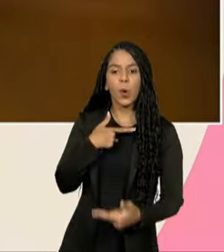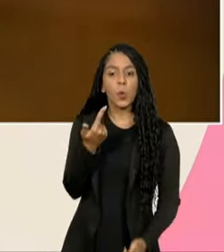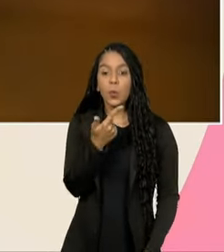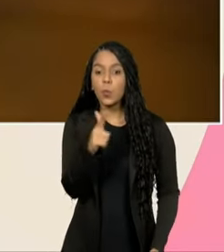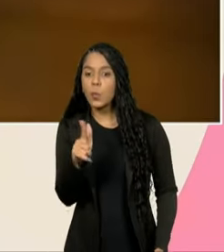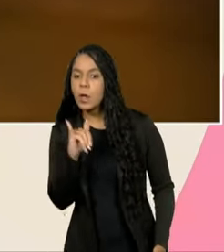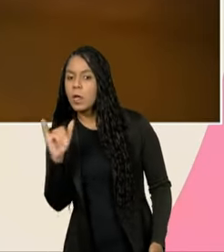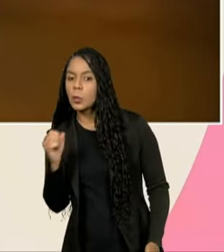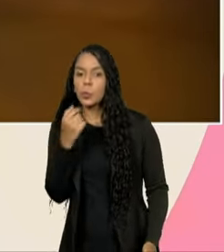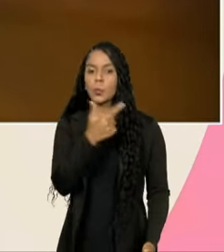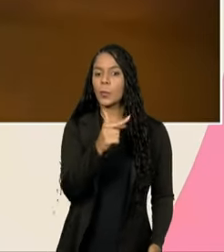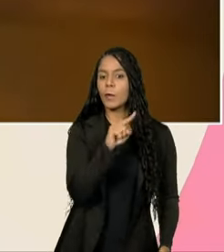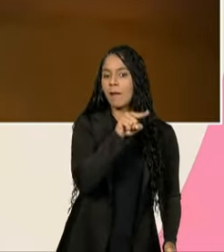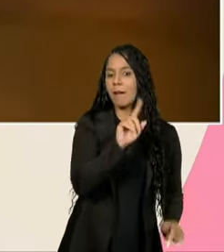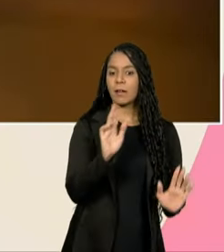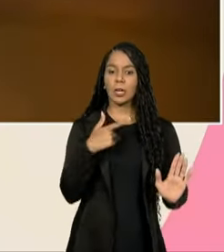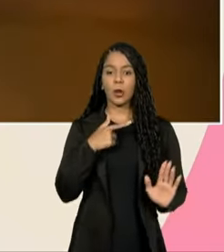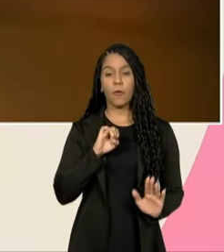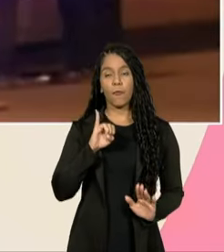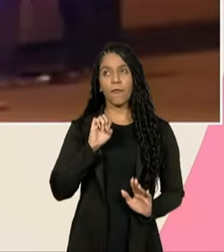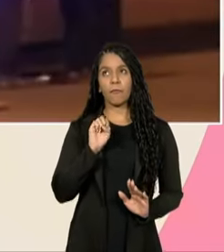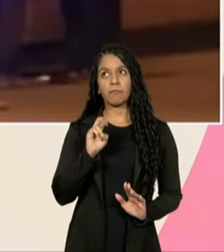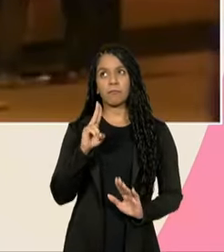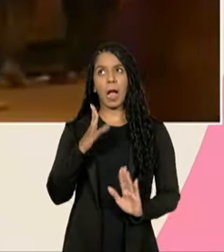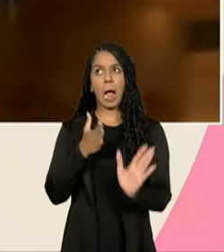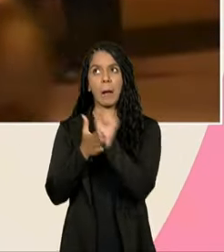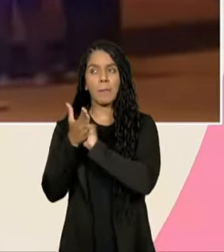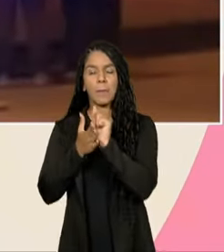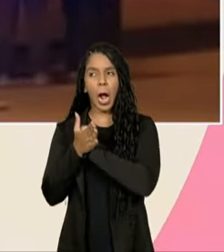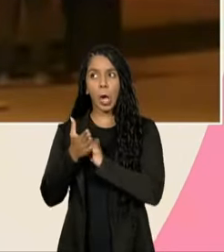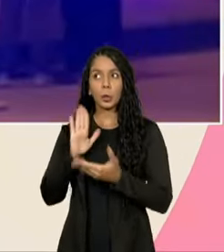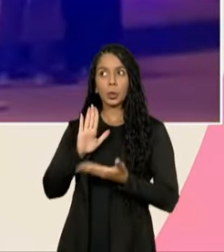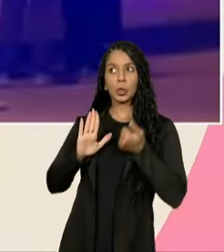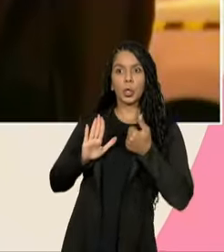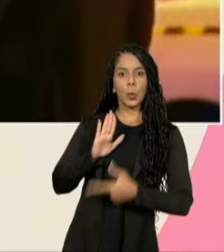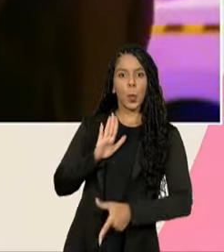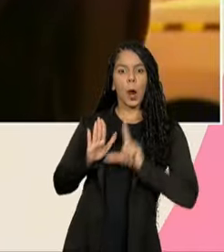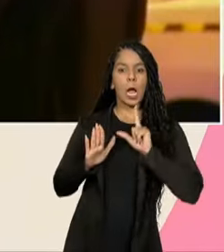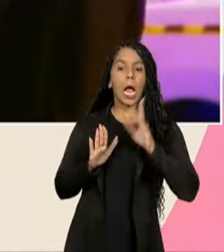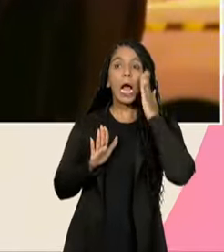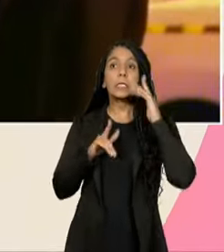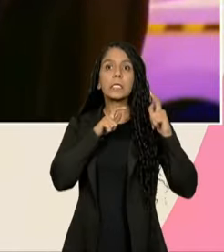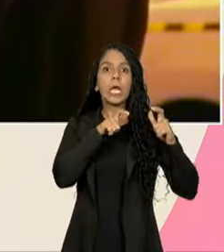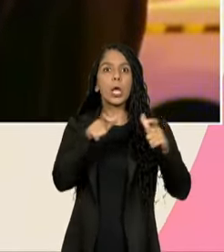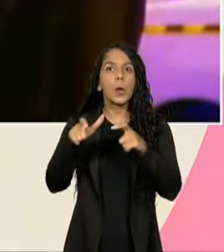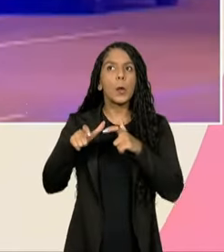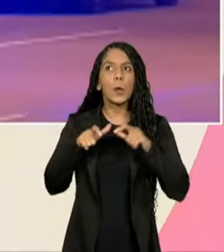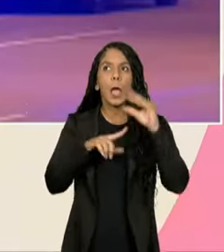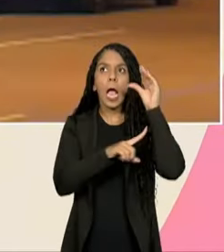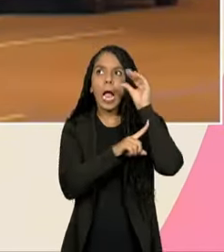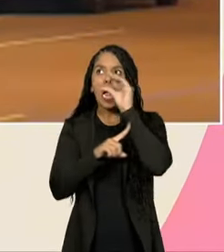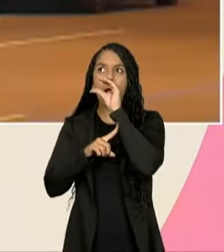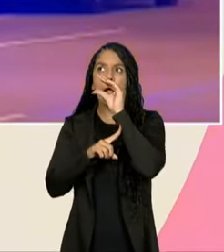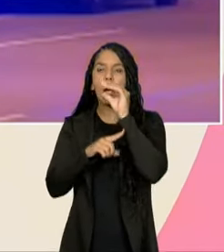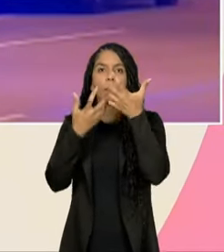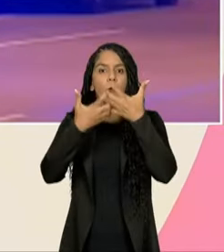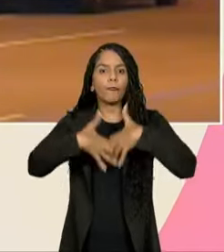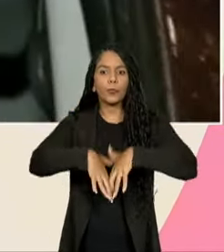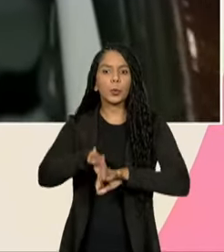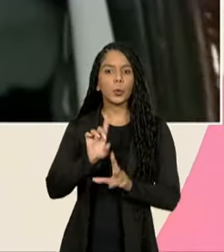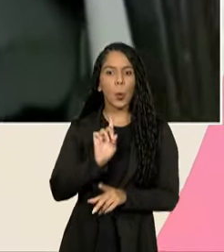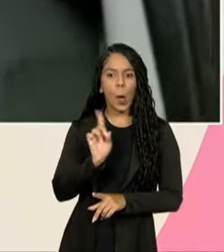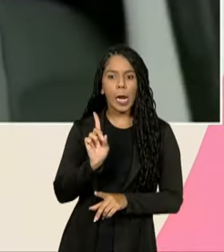aquilo. Ou eu vou lá e apago antes, eu tiro antes, ou eu já sei que naquela região tem câmeras que não funcionam e vou assassinar...